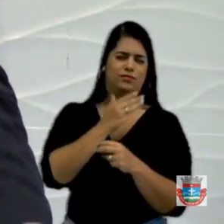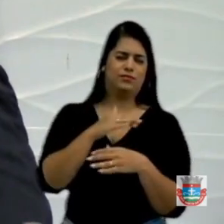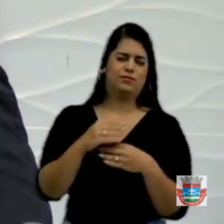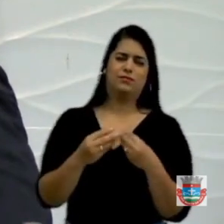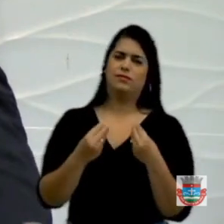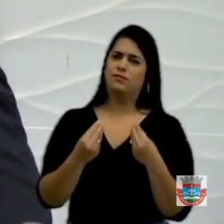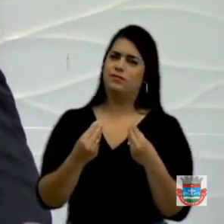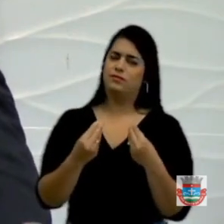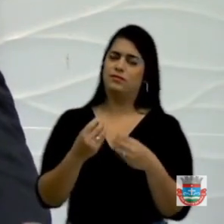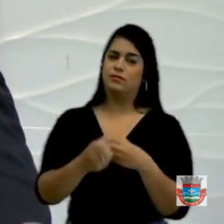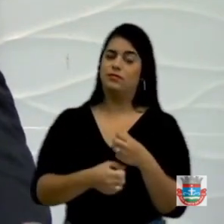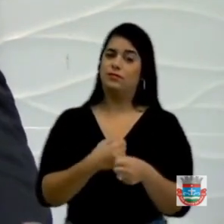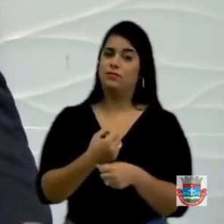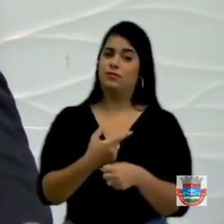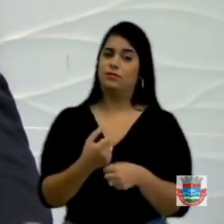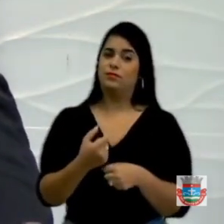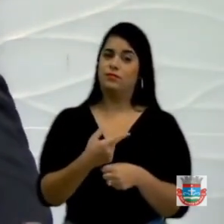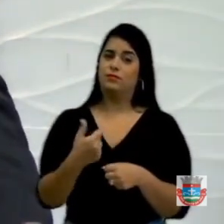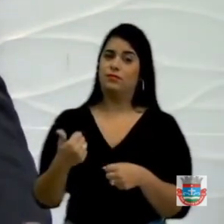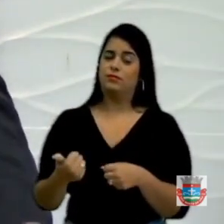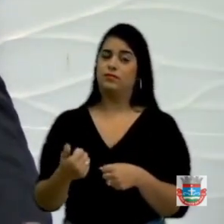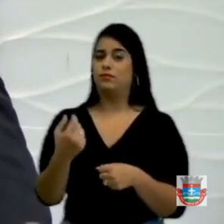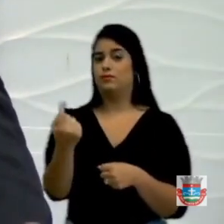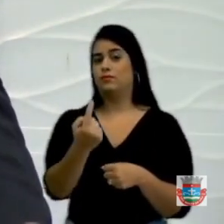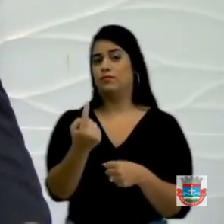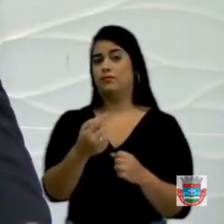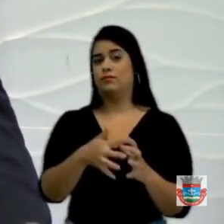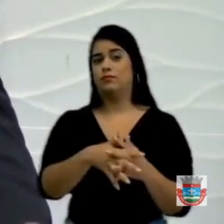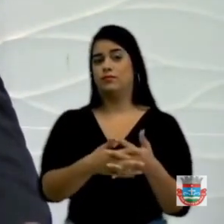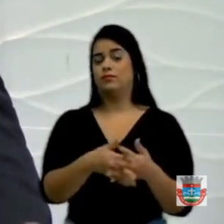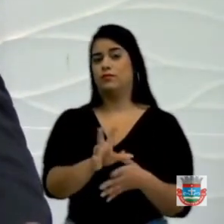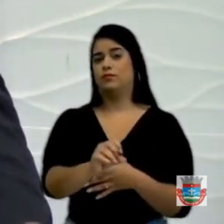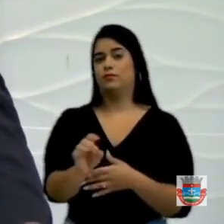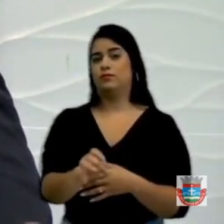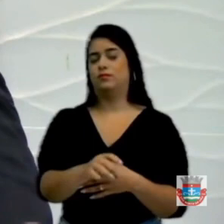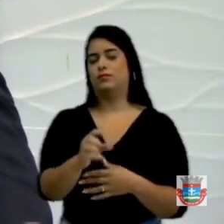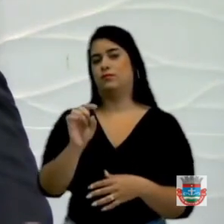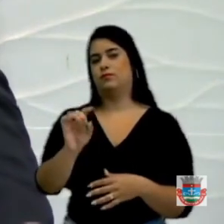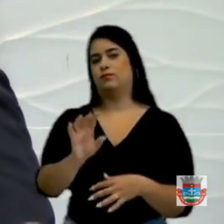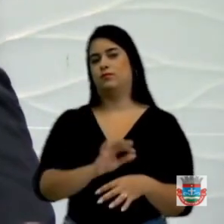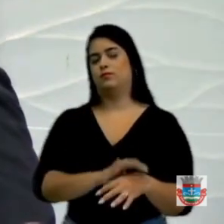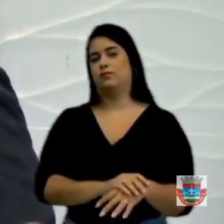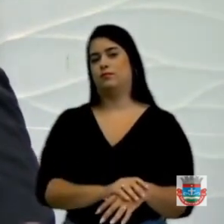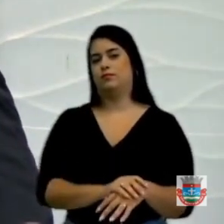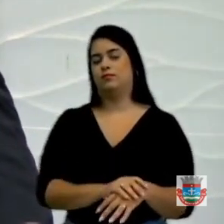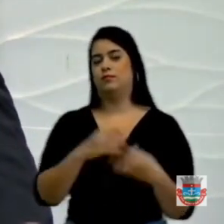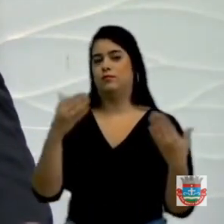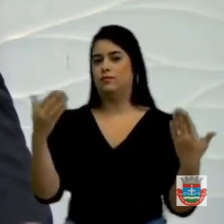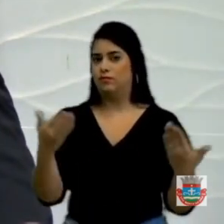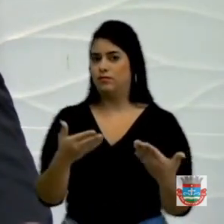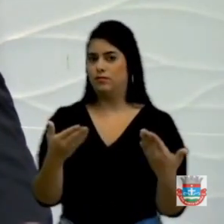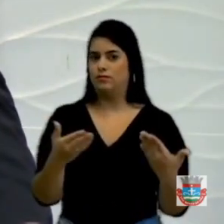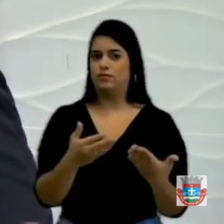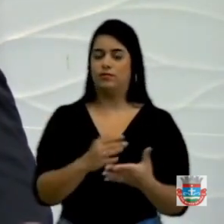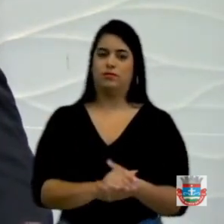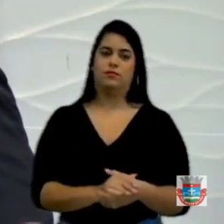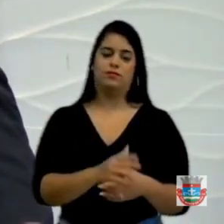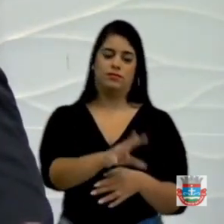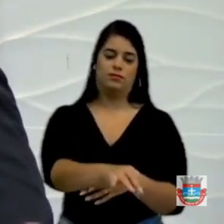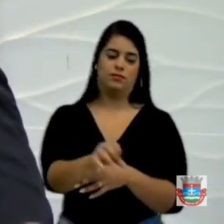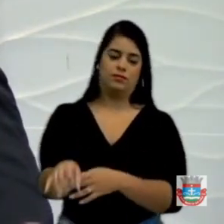De 2021, apareceu um trator da prefeitura esse ano. Para a terra.